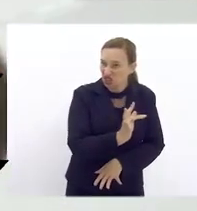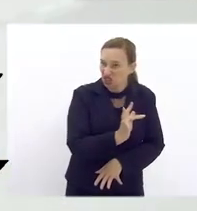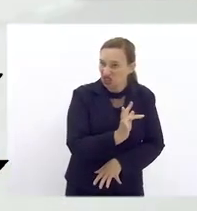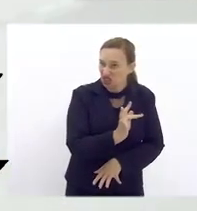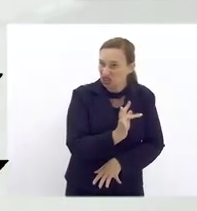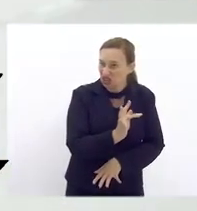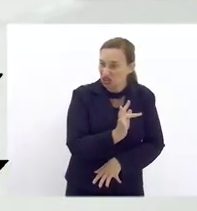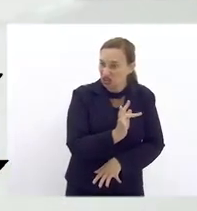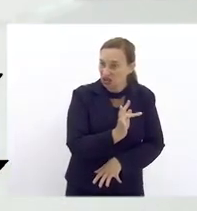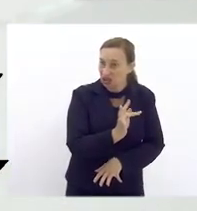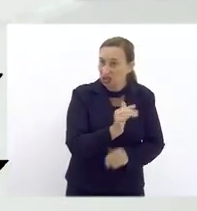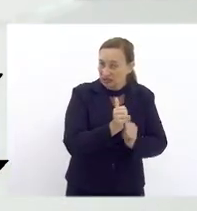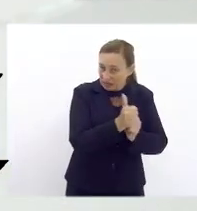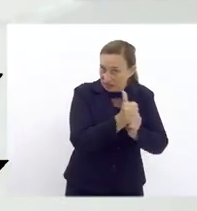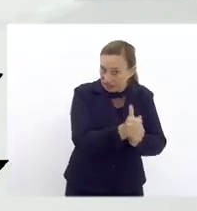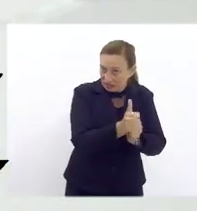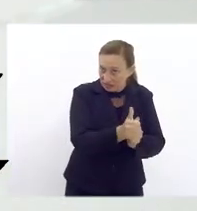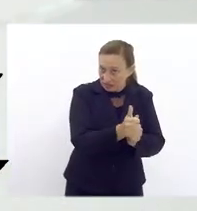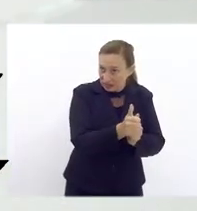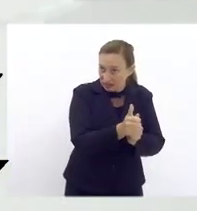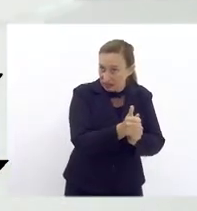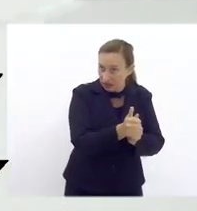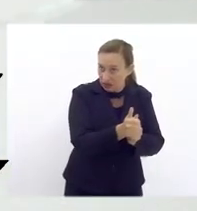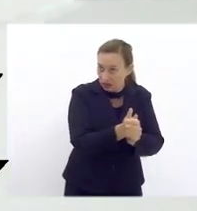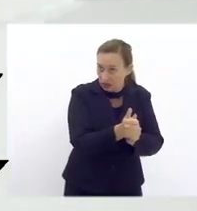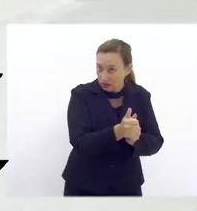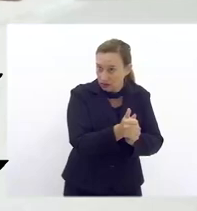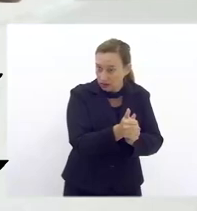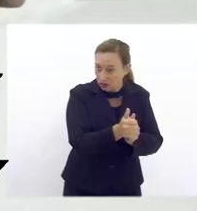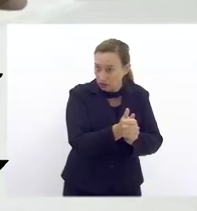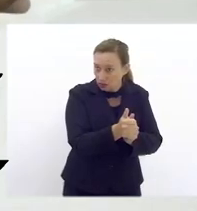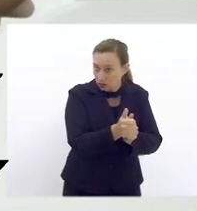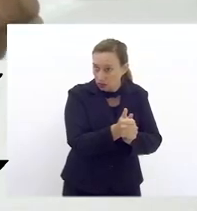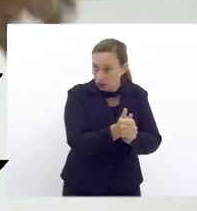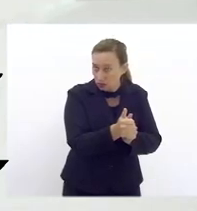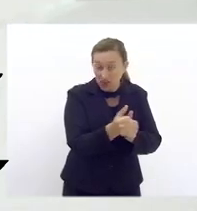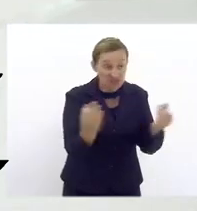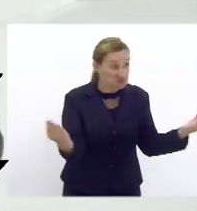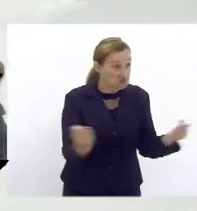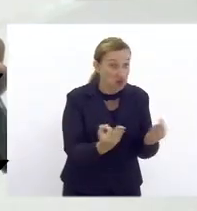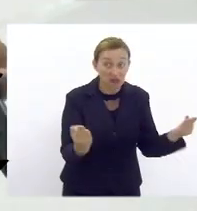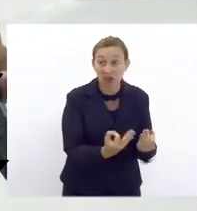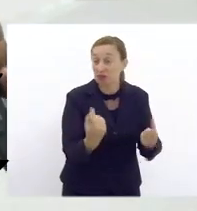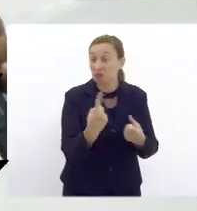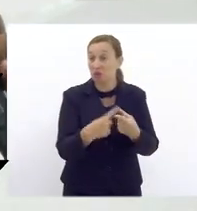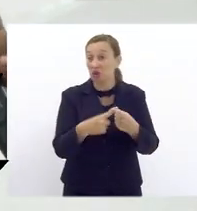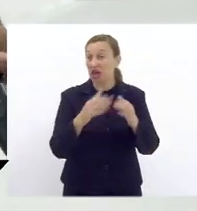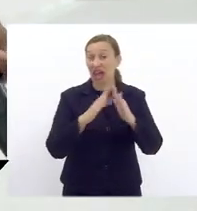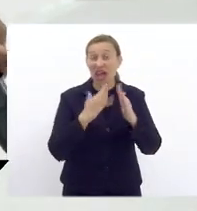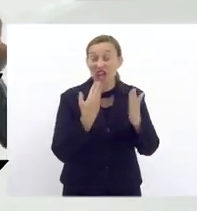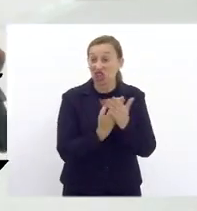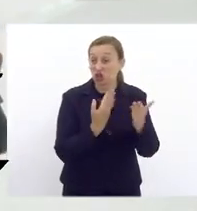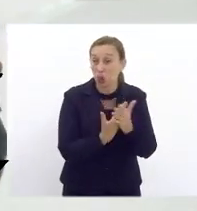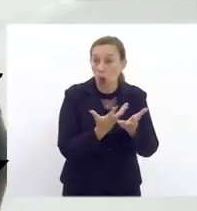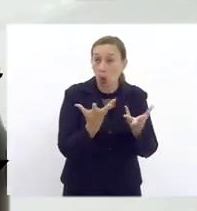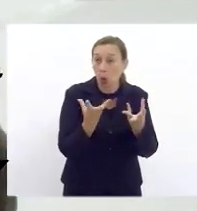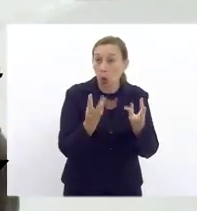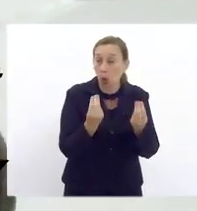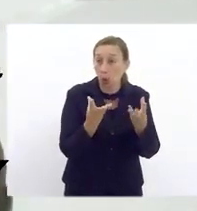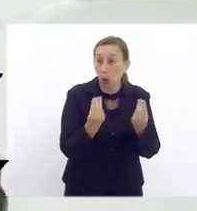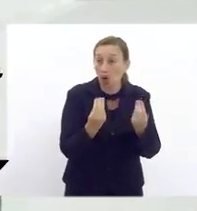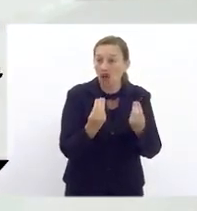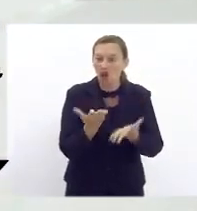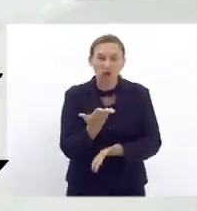ela ser seguida vai ser show Porque o colégio tá assim os